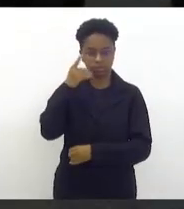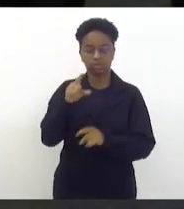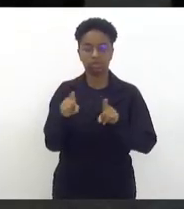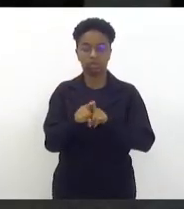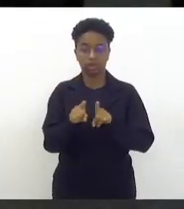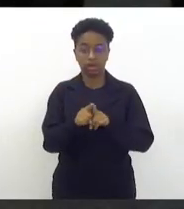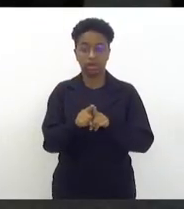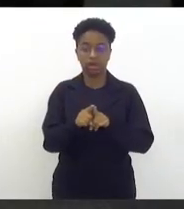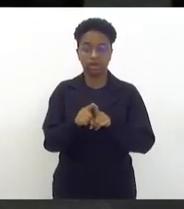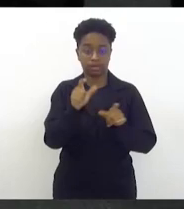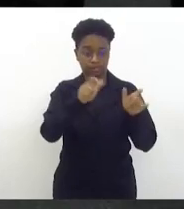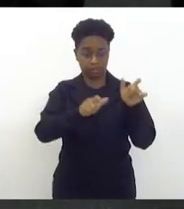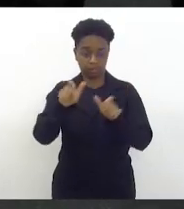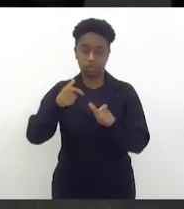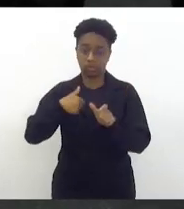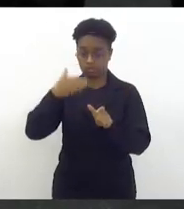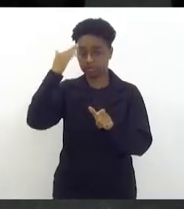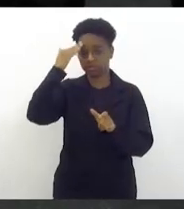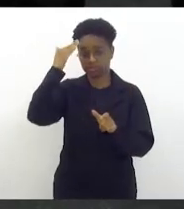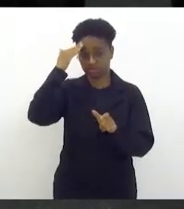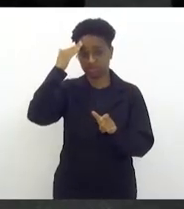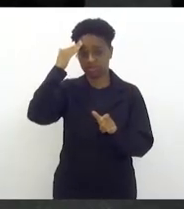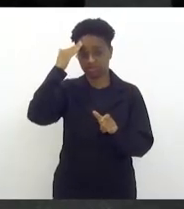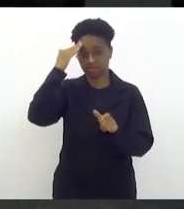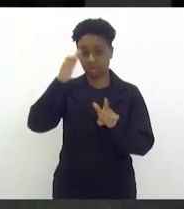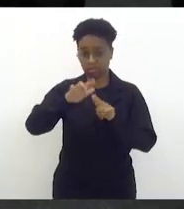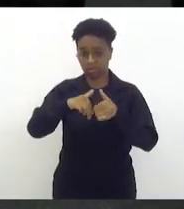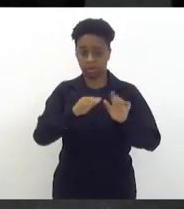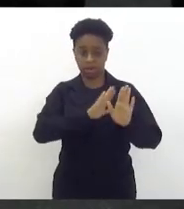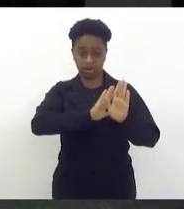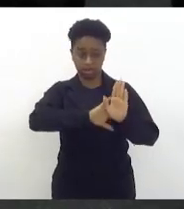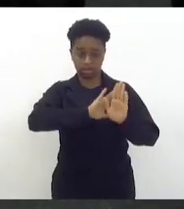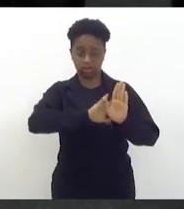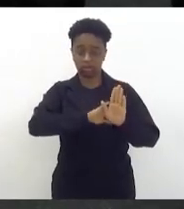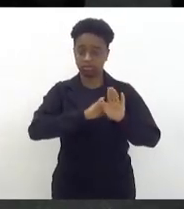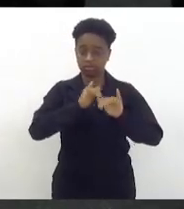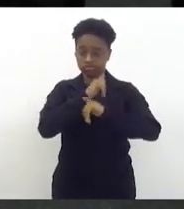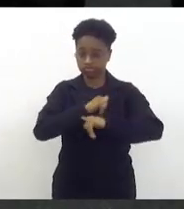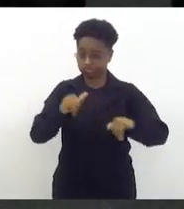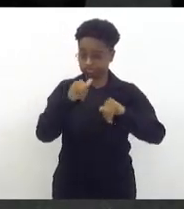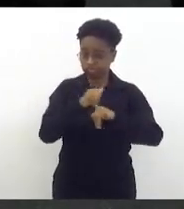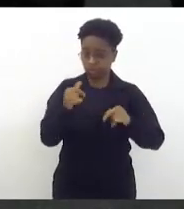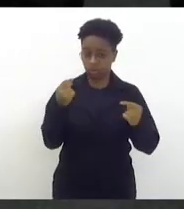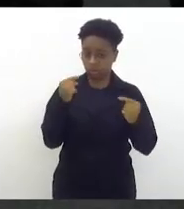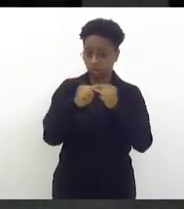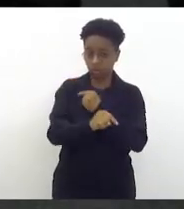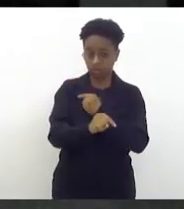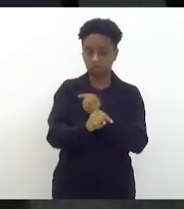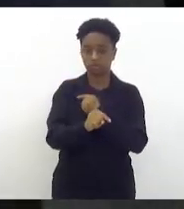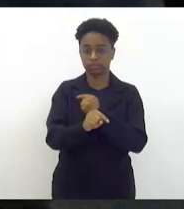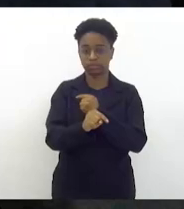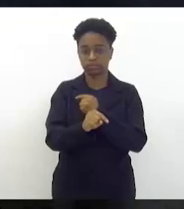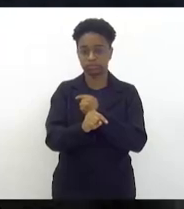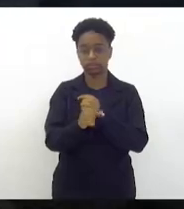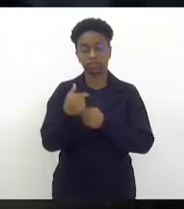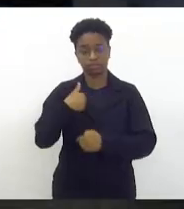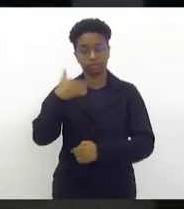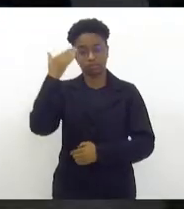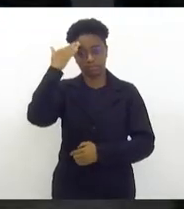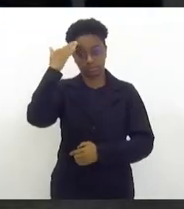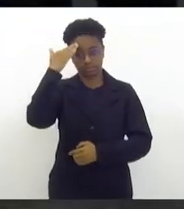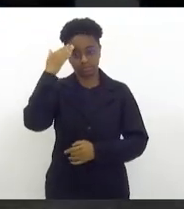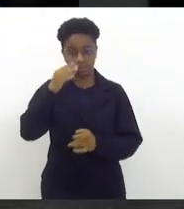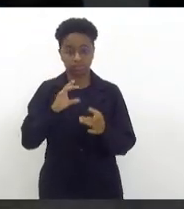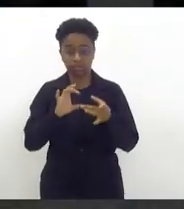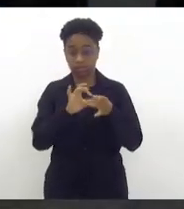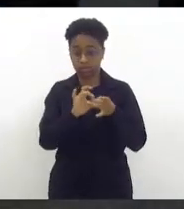mesmo aqueles que eu sei que, por uma questão ideológica, se manifestaram de maneira contrária. Sei que a correlação de